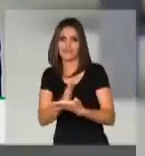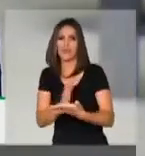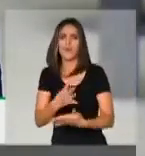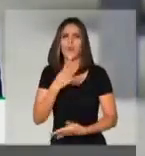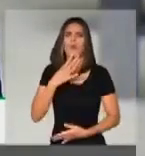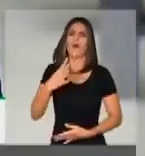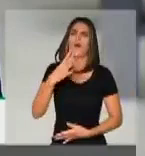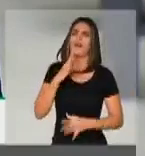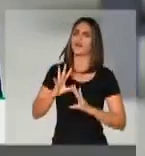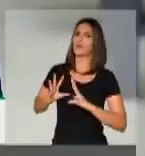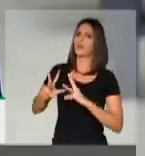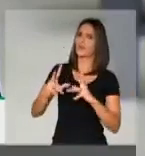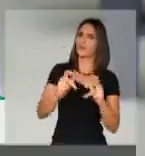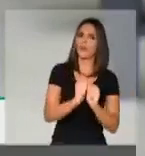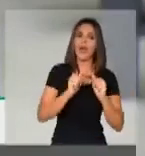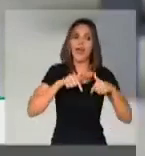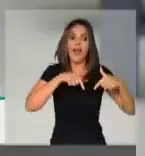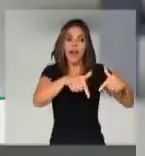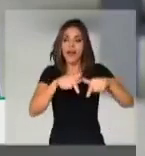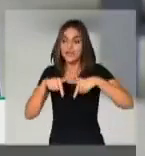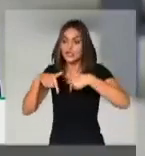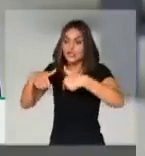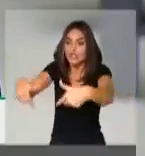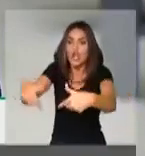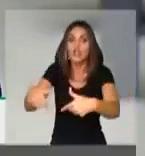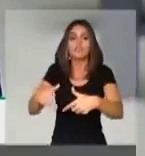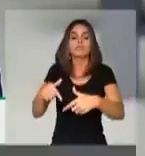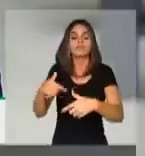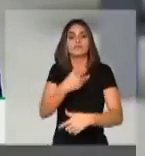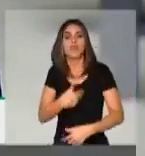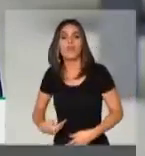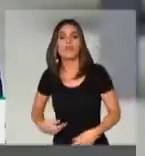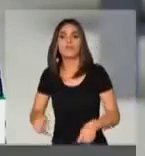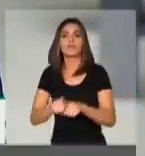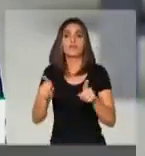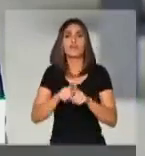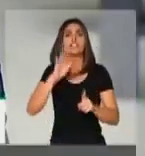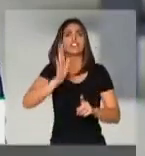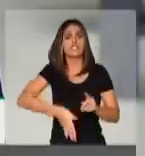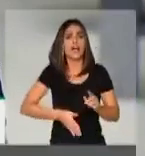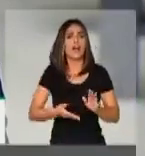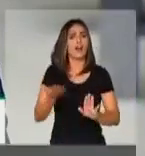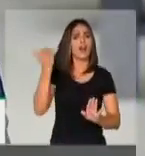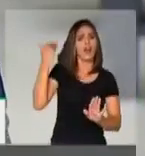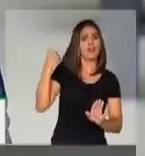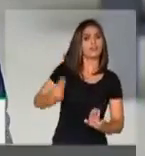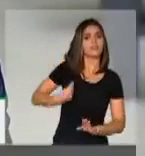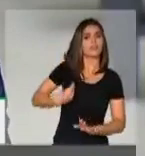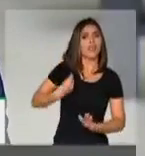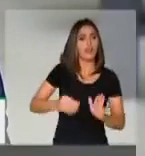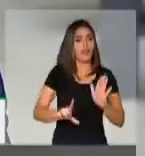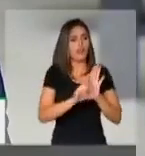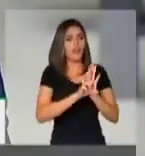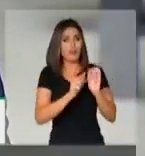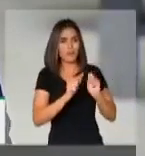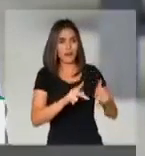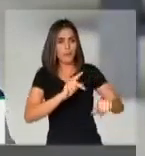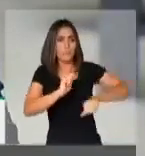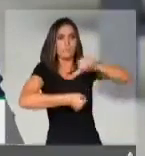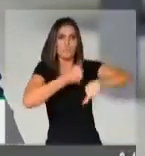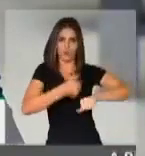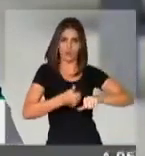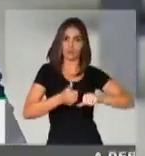de conhecer as ações governamentais e passou inclusive por outras reformas da Previdência. Essa